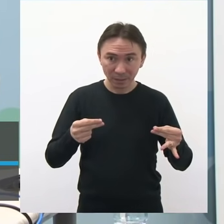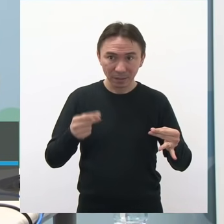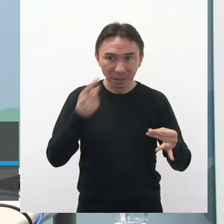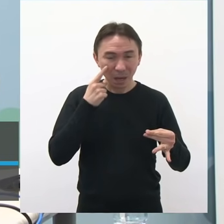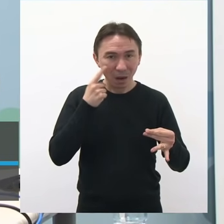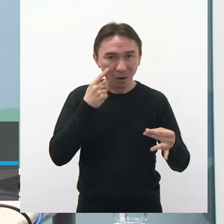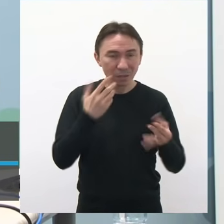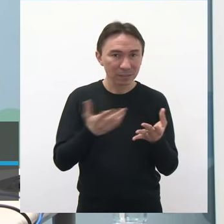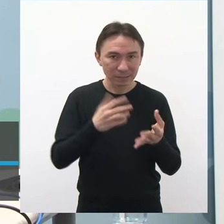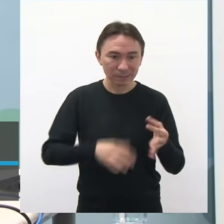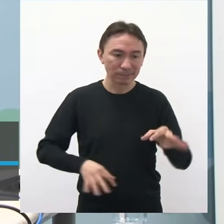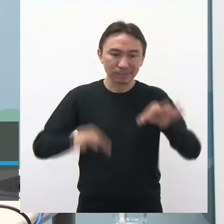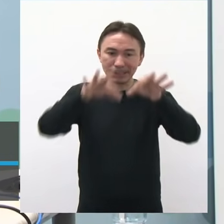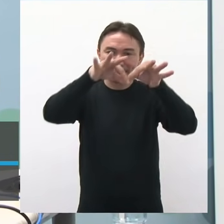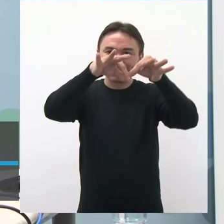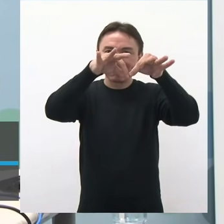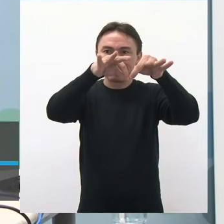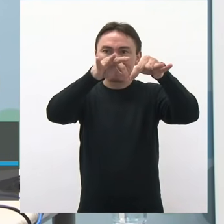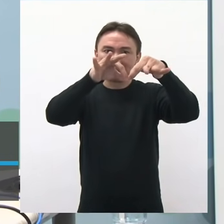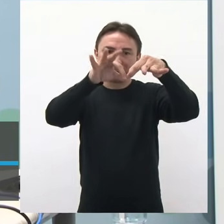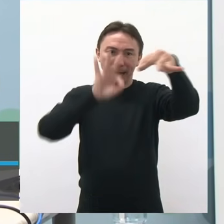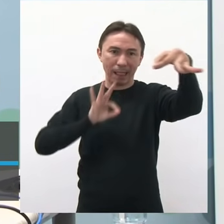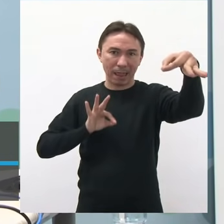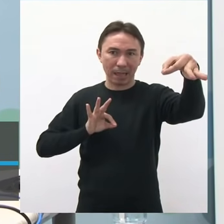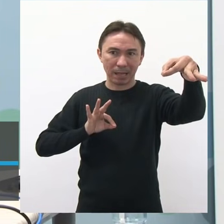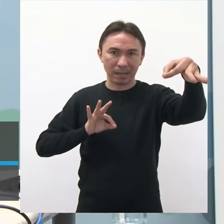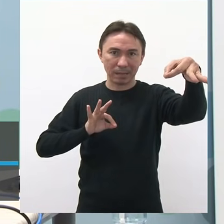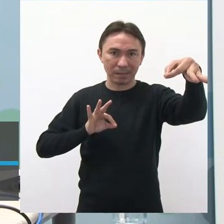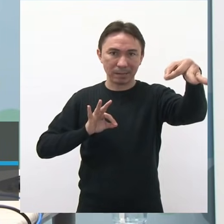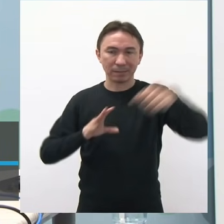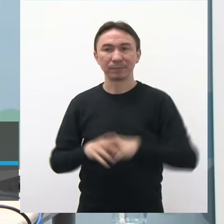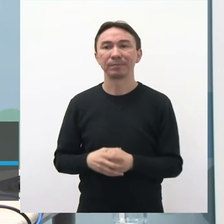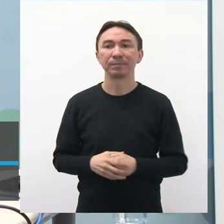no meio dele. Assim.